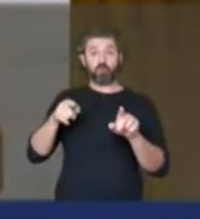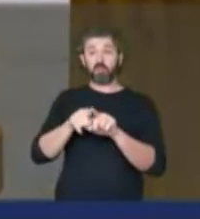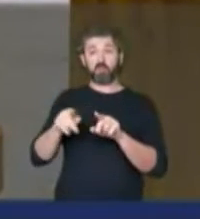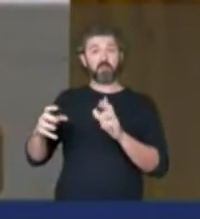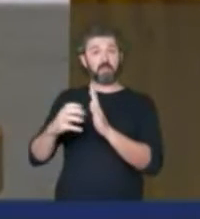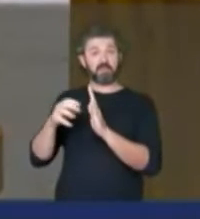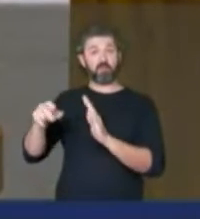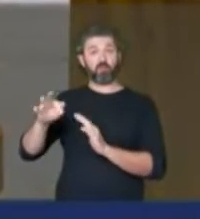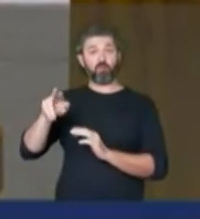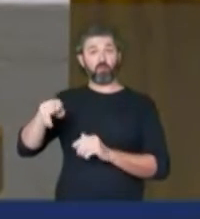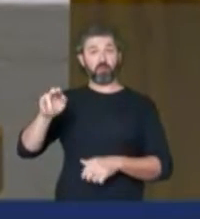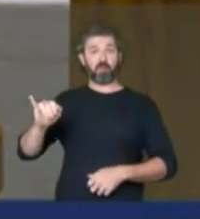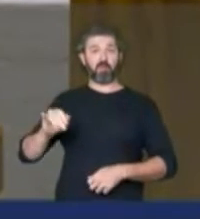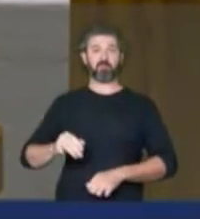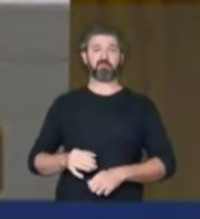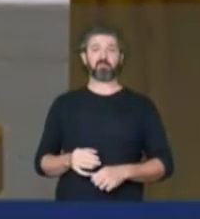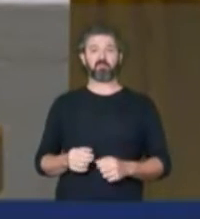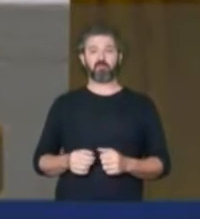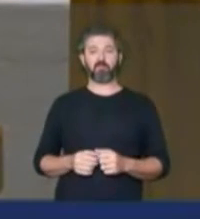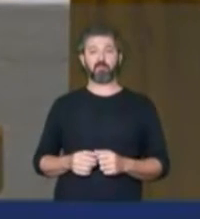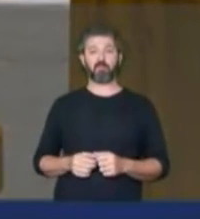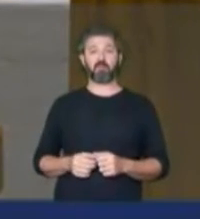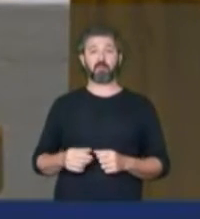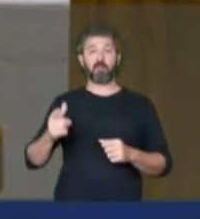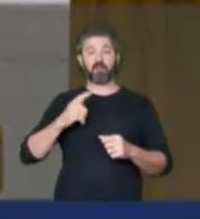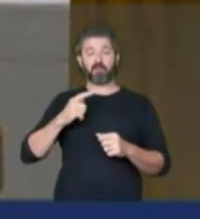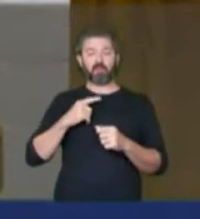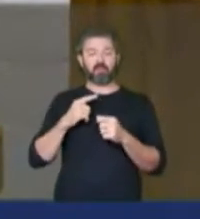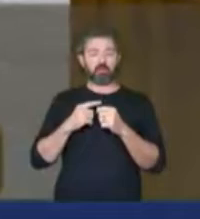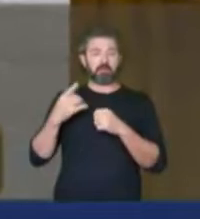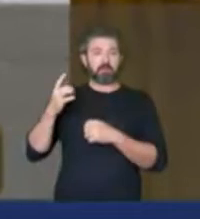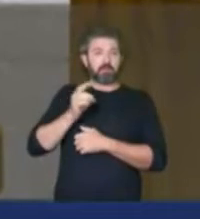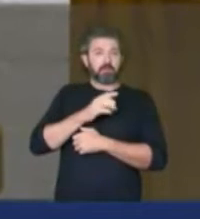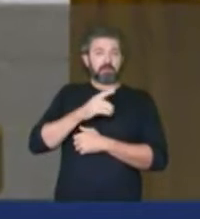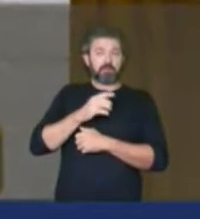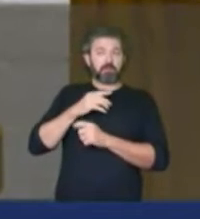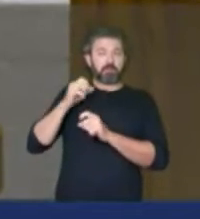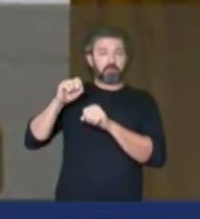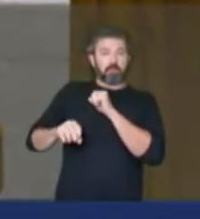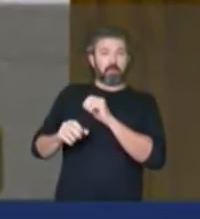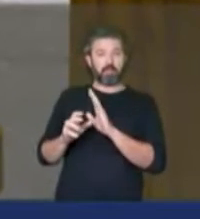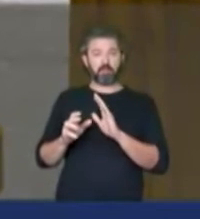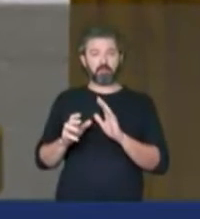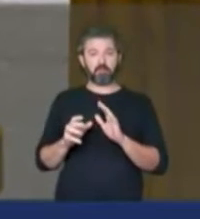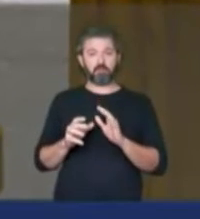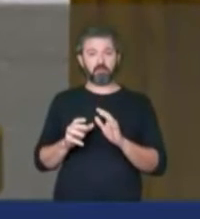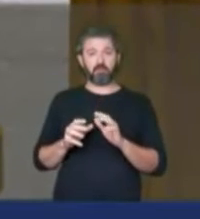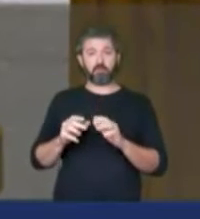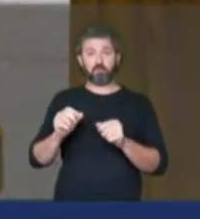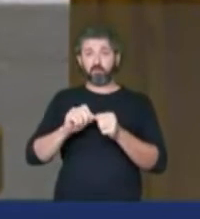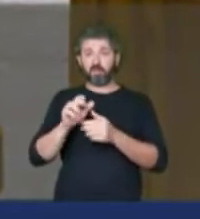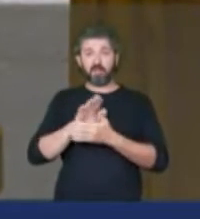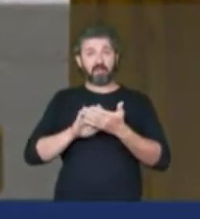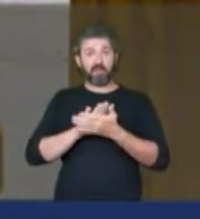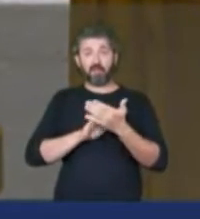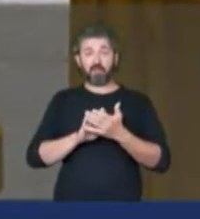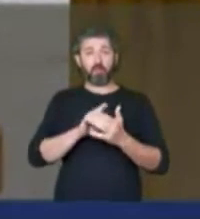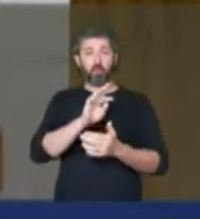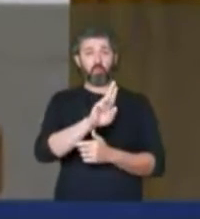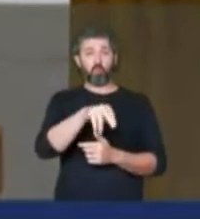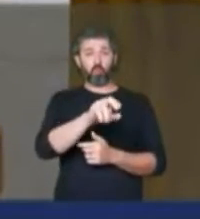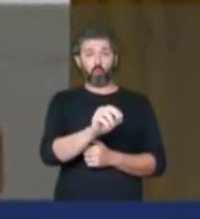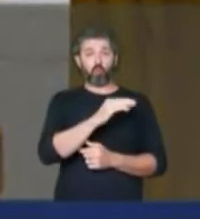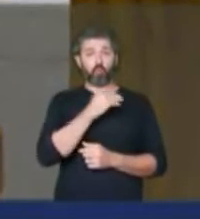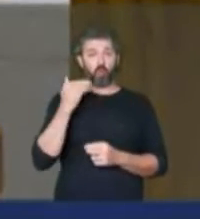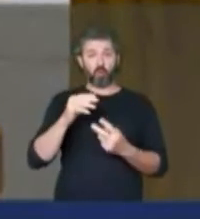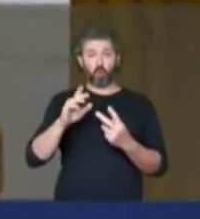quanto dos servidores da FUNAI, que estão com o alvo na costa. E nada foi feito após a morte do Bruno e do